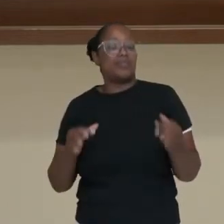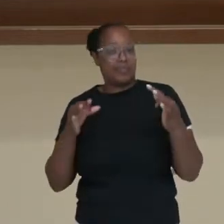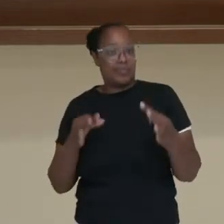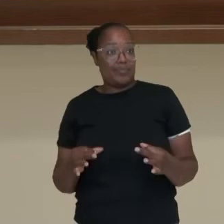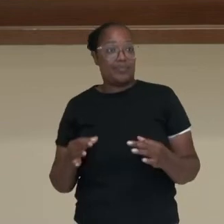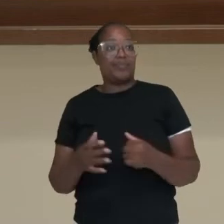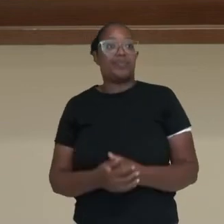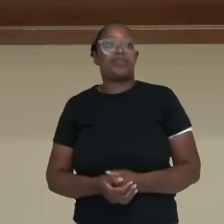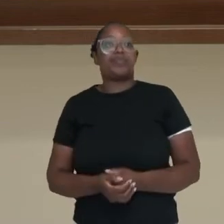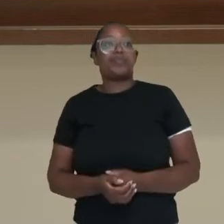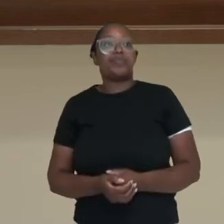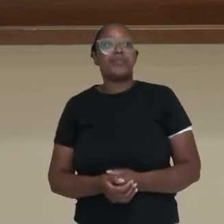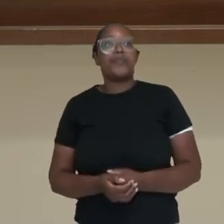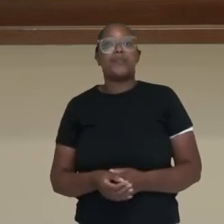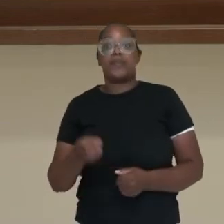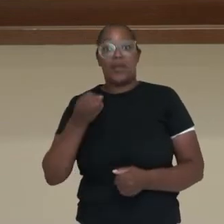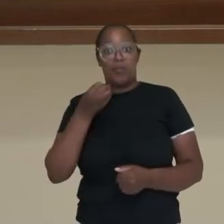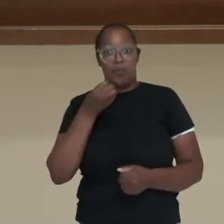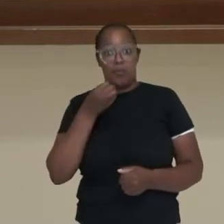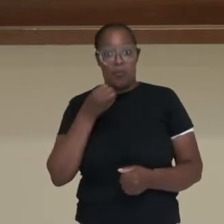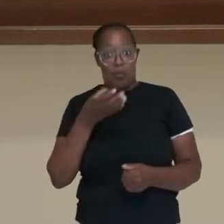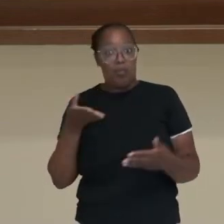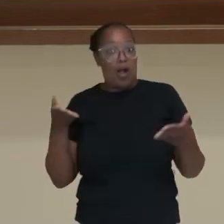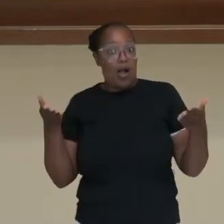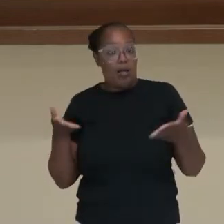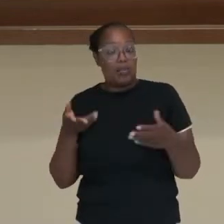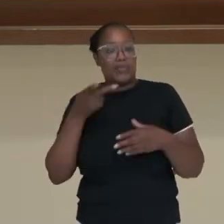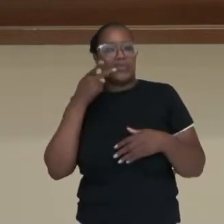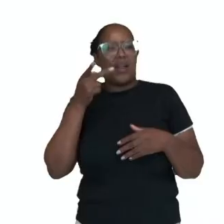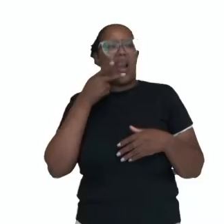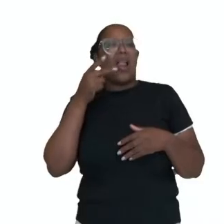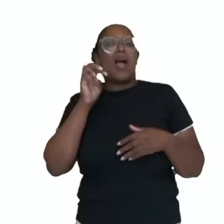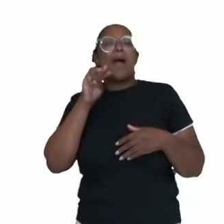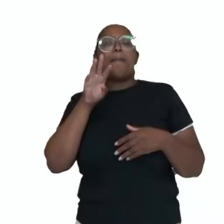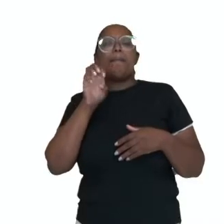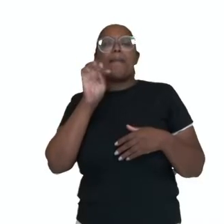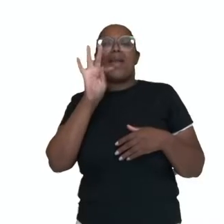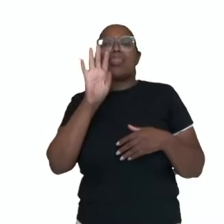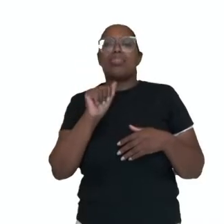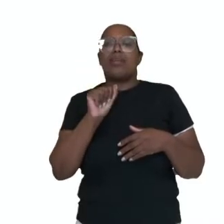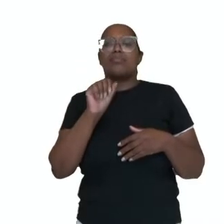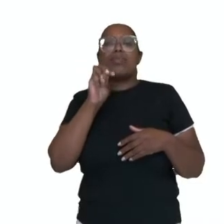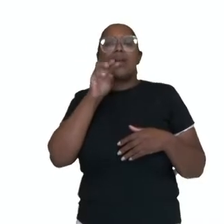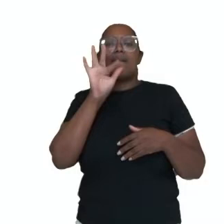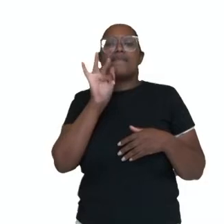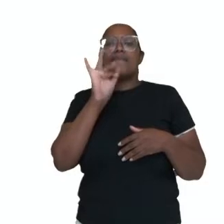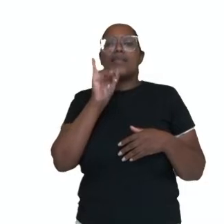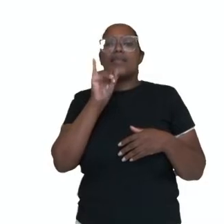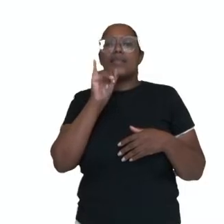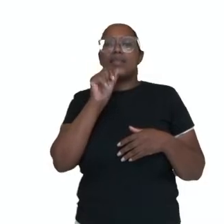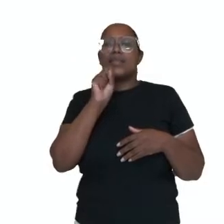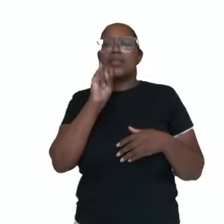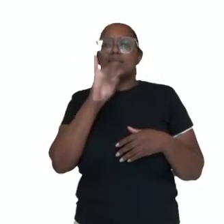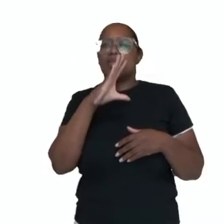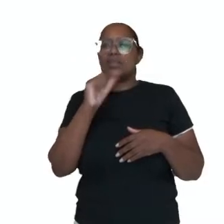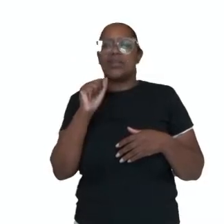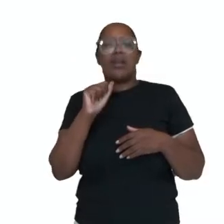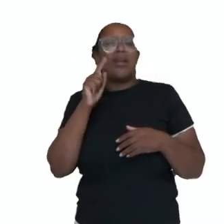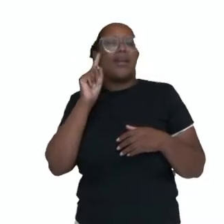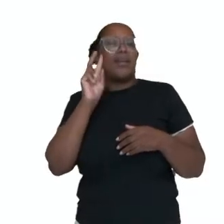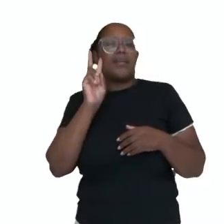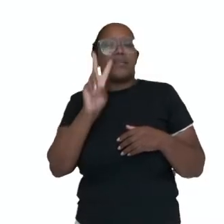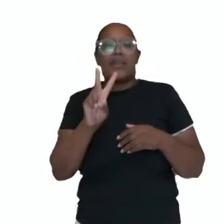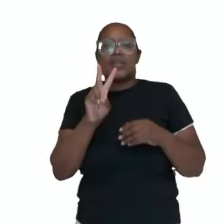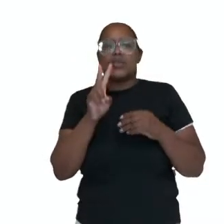certo? Bom, vamos falar agora sobre a metafísica do Aristóteles. Aristóteles supera a distinção entre o